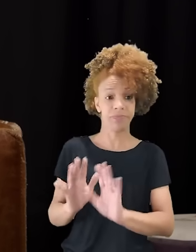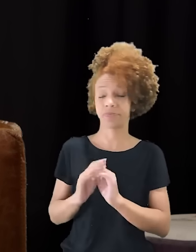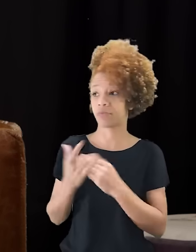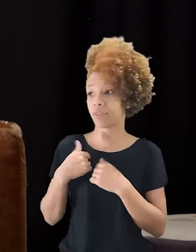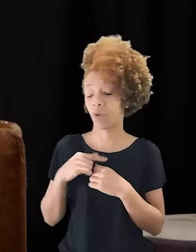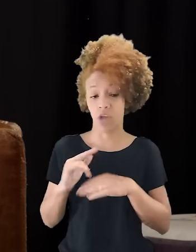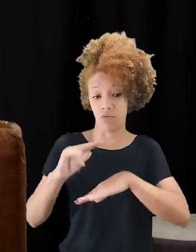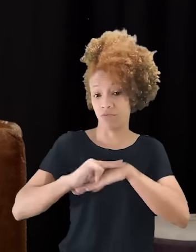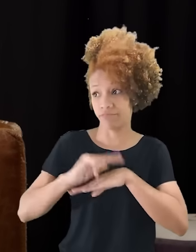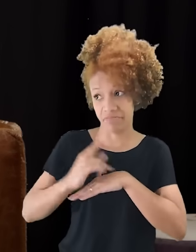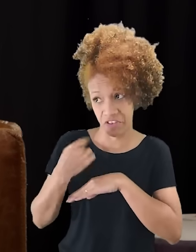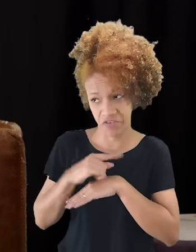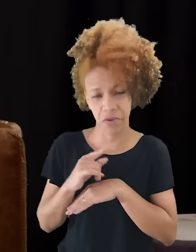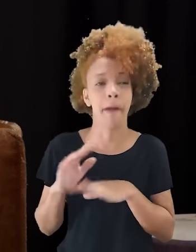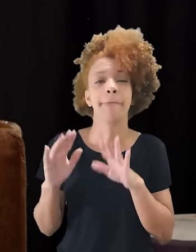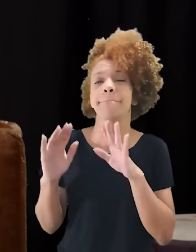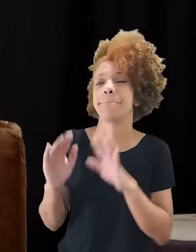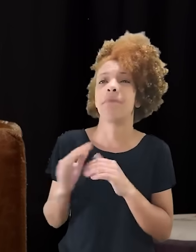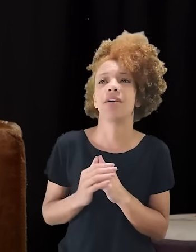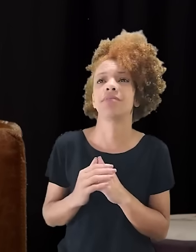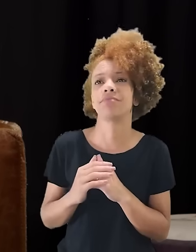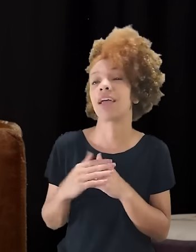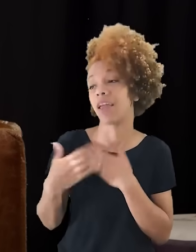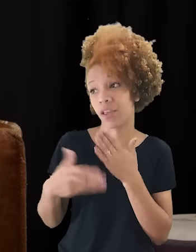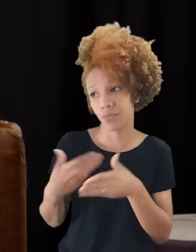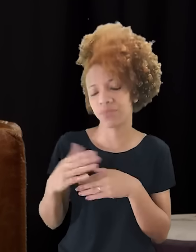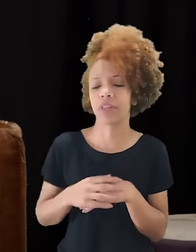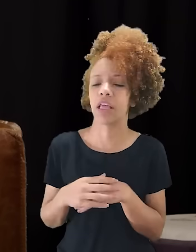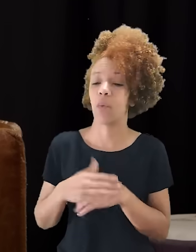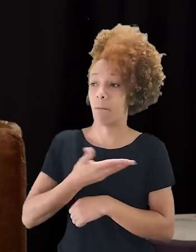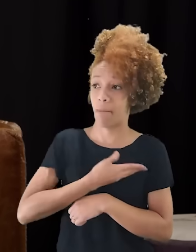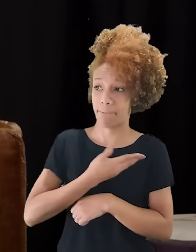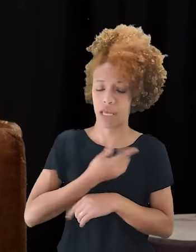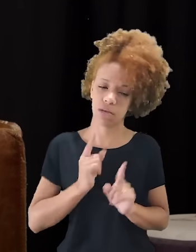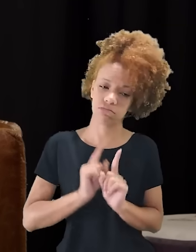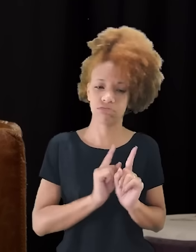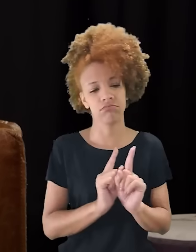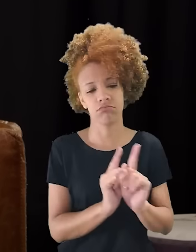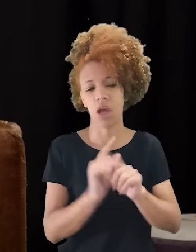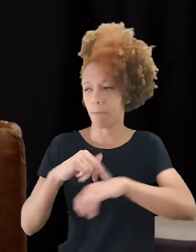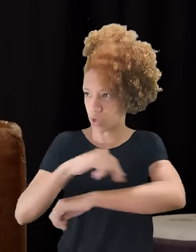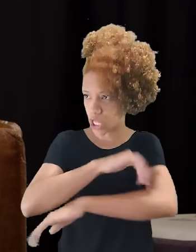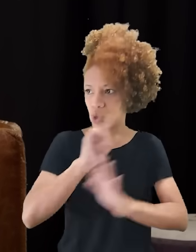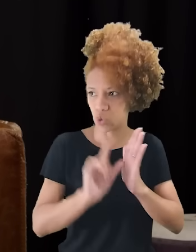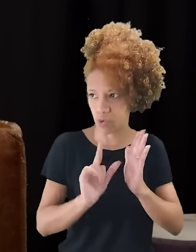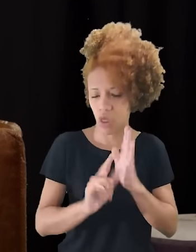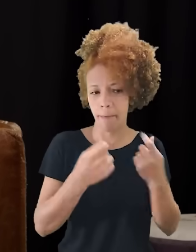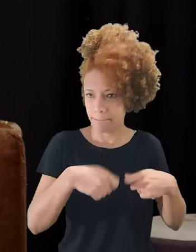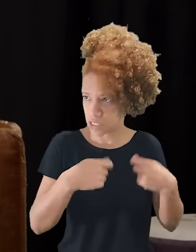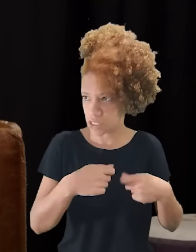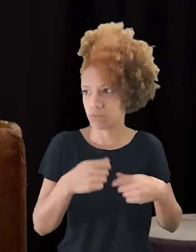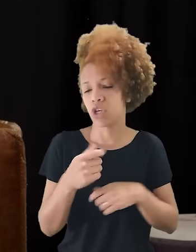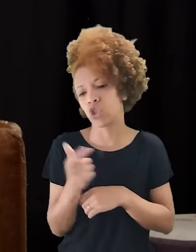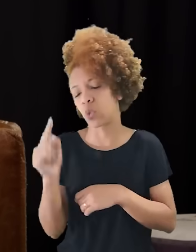alguma coisa eu vou ter que para cirurgia mas enquanto isso vamos indo eu levei uma amiga minha para ser modelo de uma loja que eles estavam